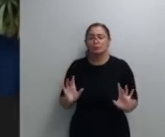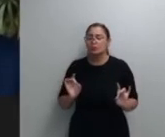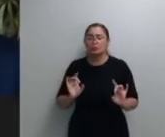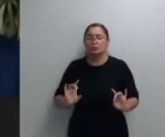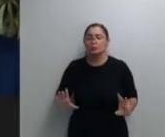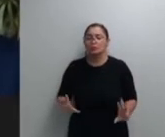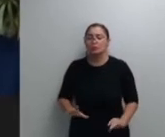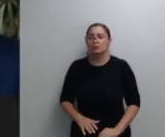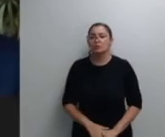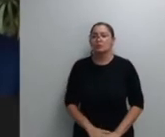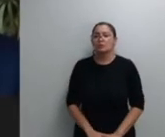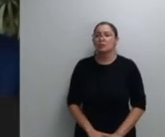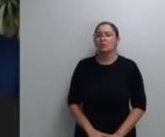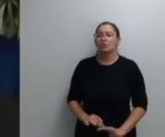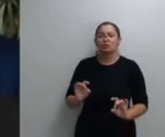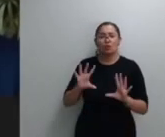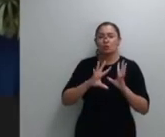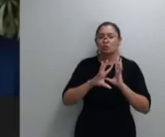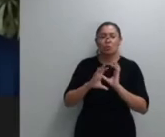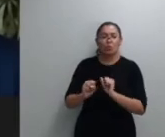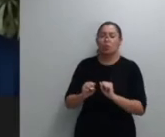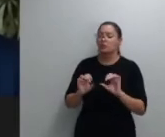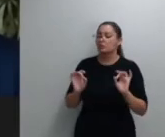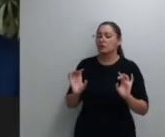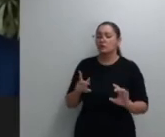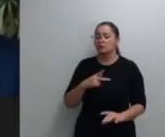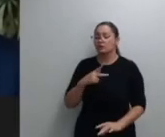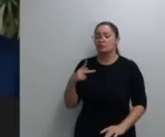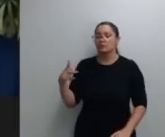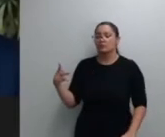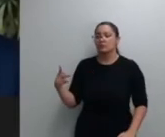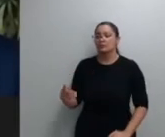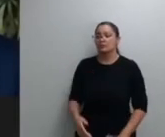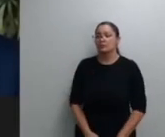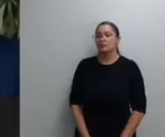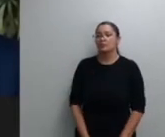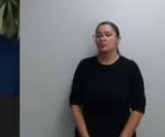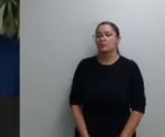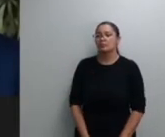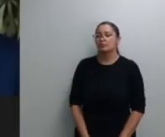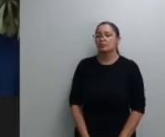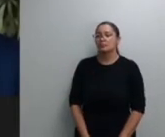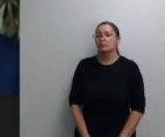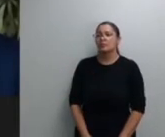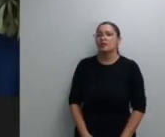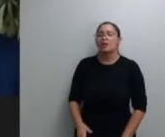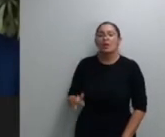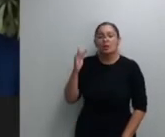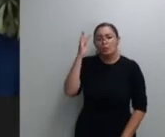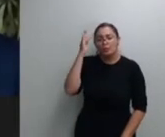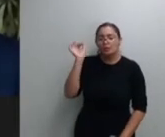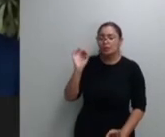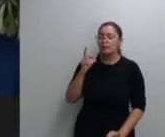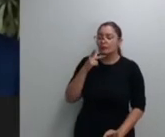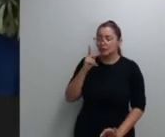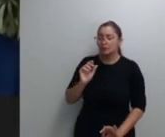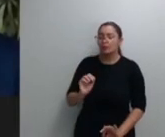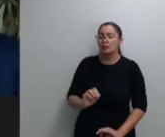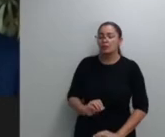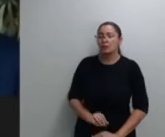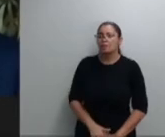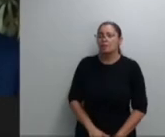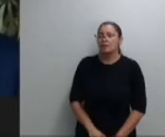se resumiria a isso senhor presidente eu já fiz o destaque ministro